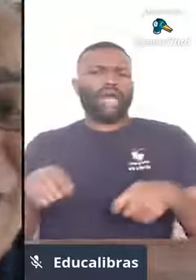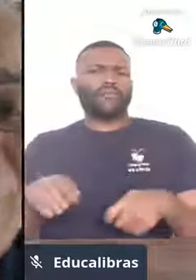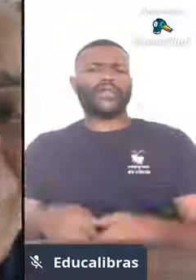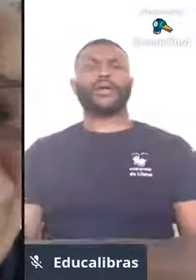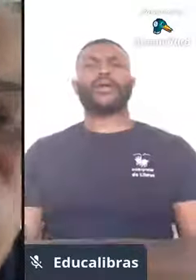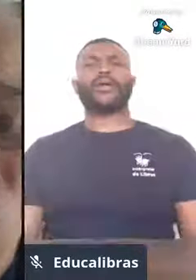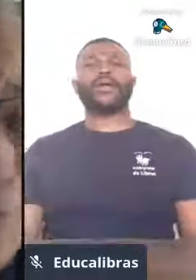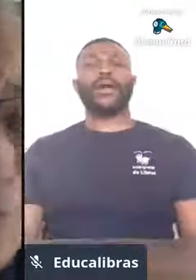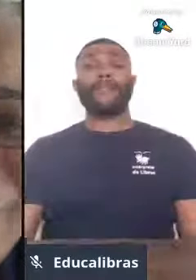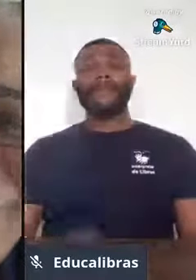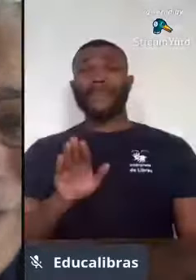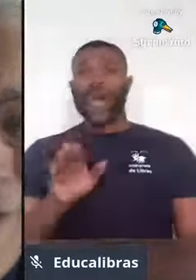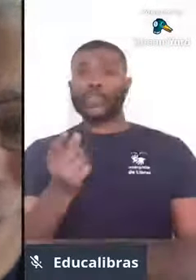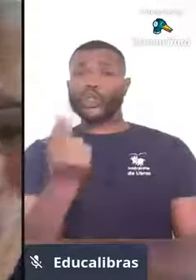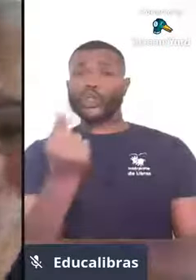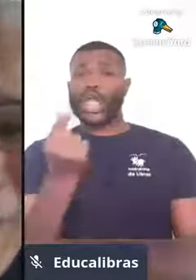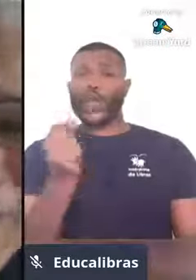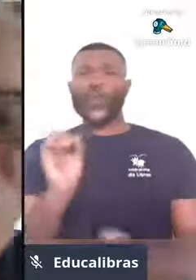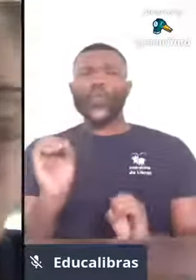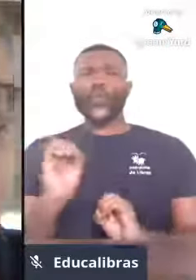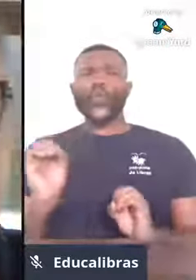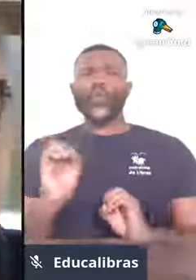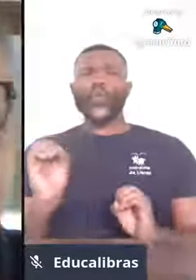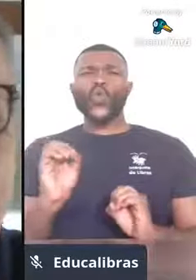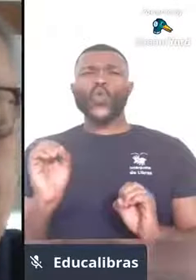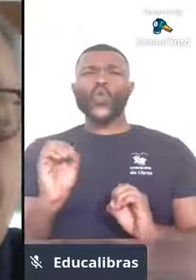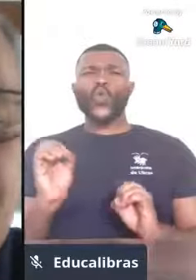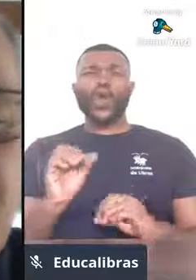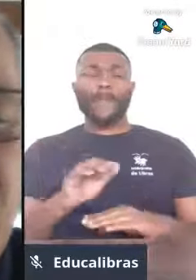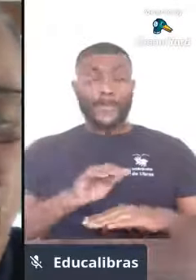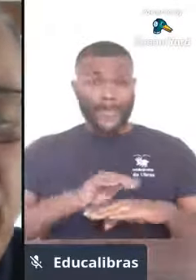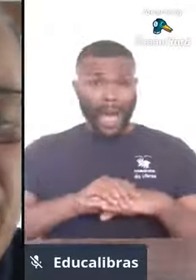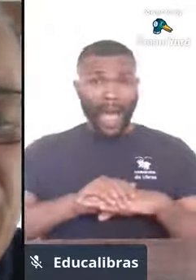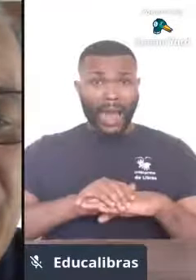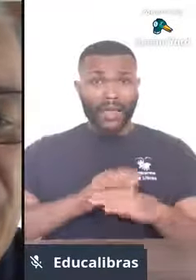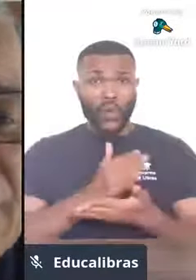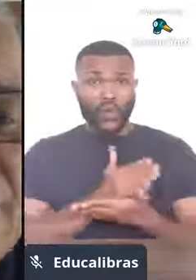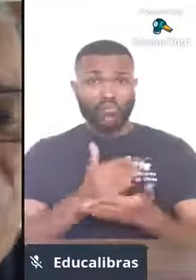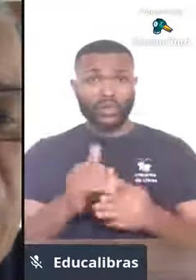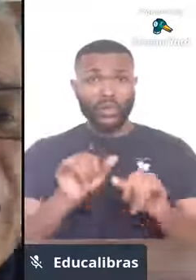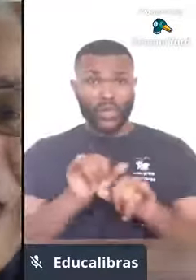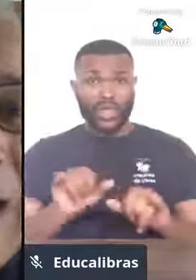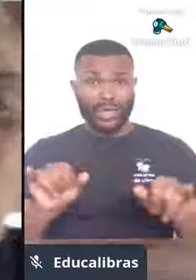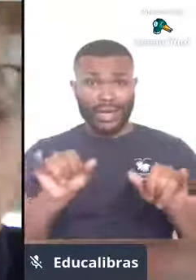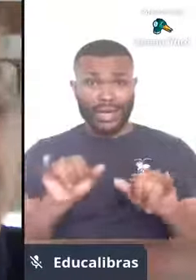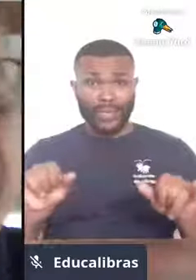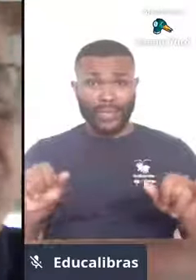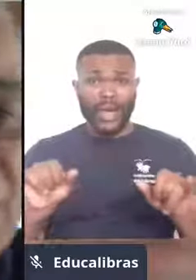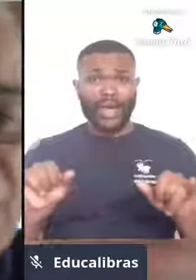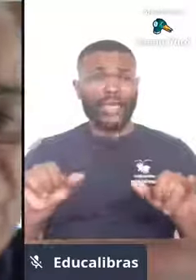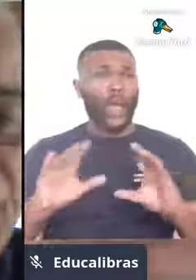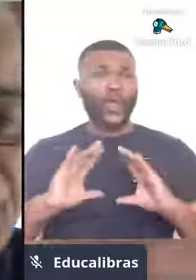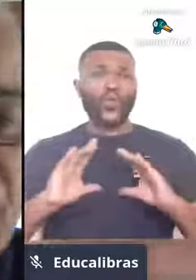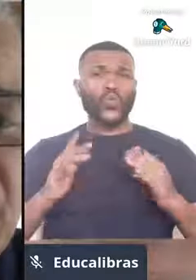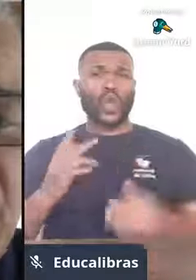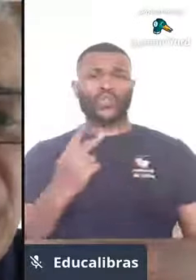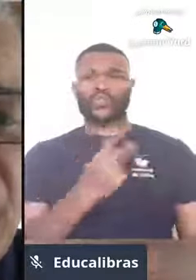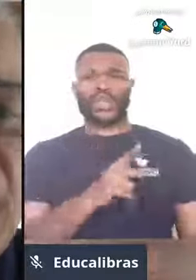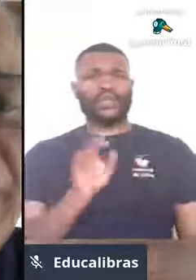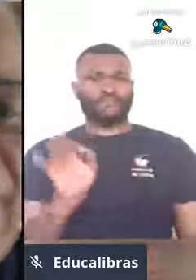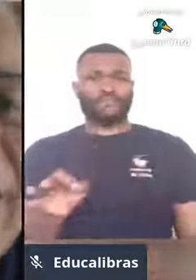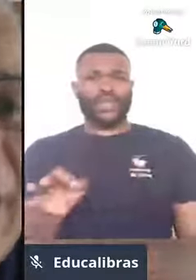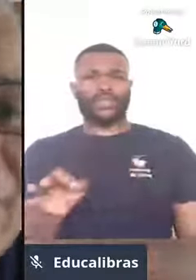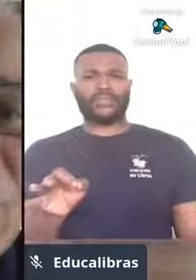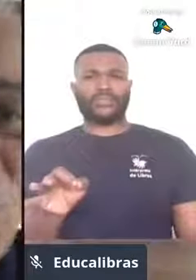dinheiro nenhum. A Mara entrou na campanha assim, com a cara e a coragem mesmo, e ela